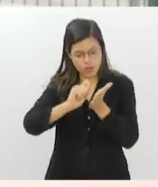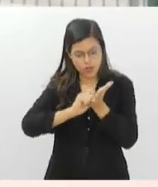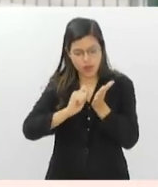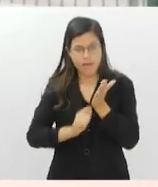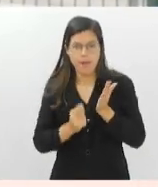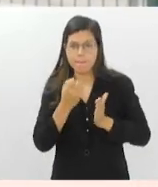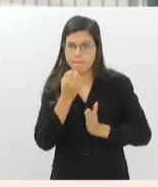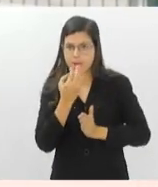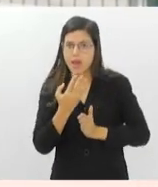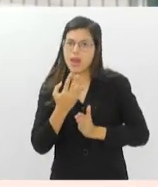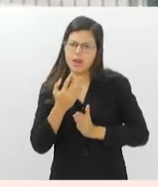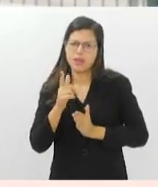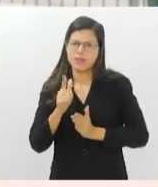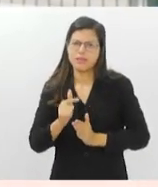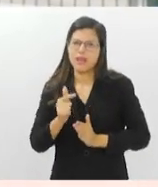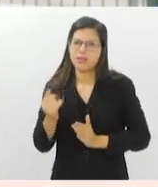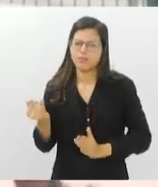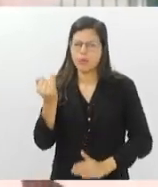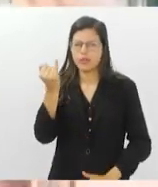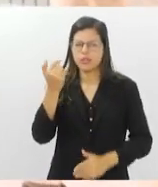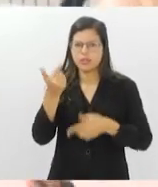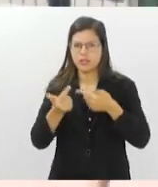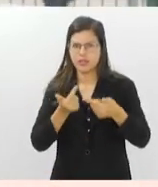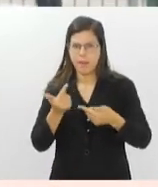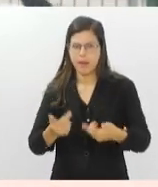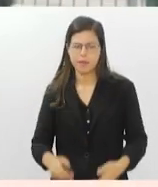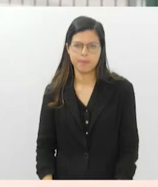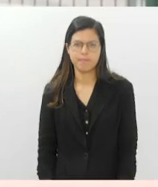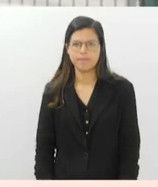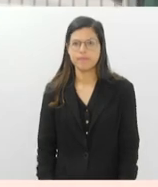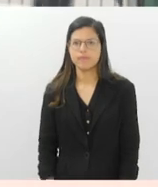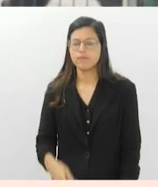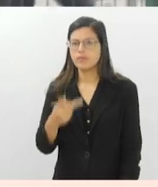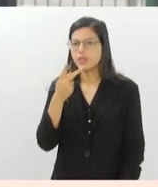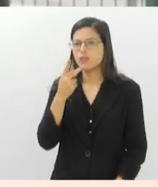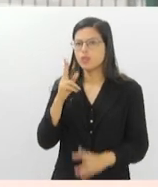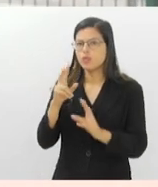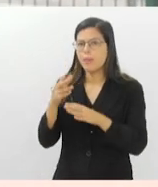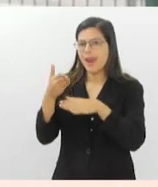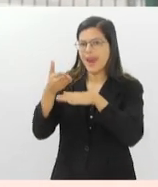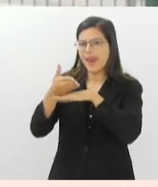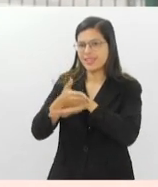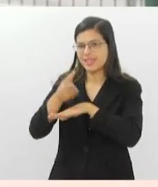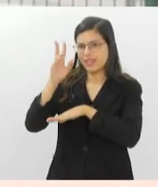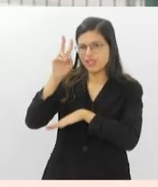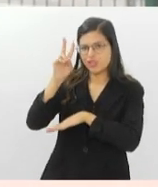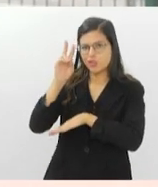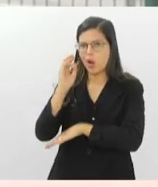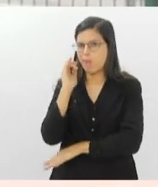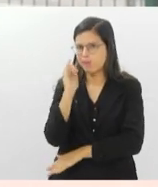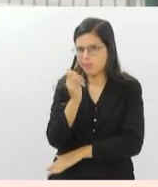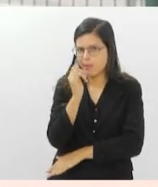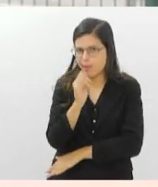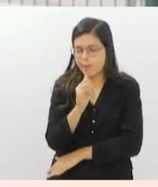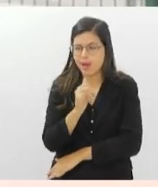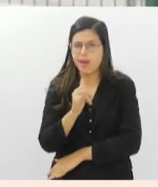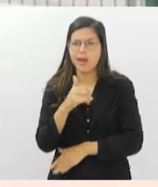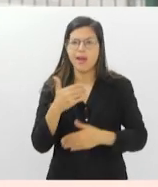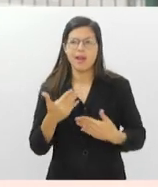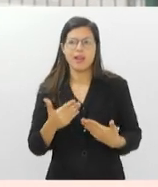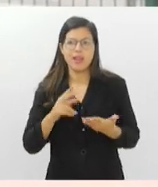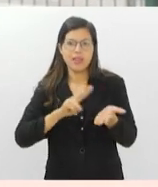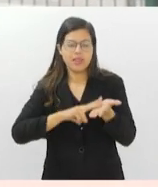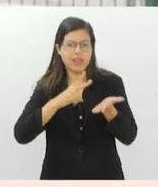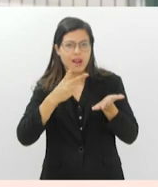são diferenciais, né, para esse trabalho. E falando um pouquinho sobre entrar nessa história para contar a narrativa, é um dilema,